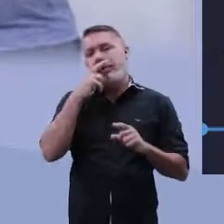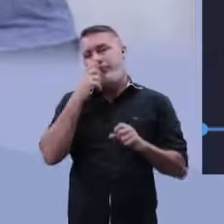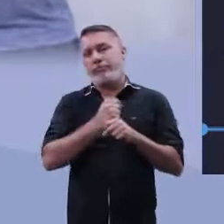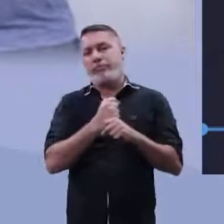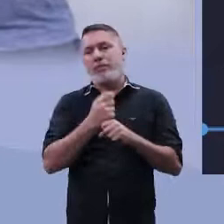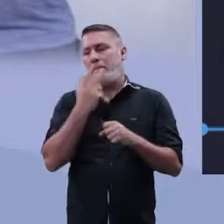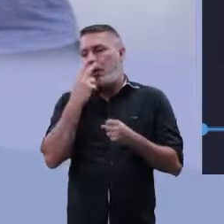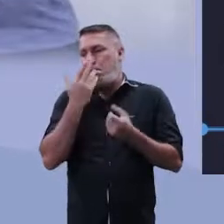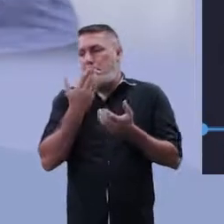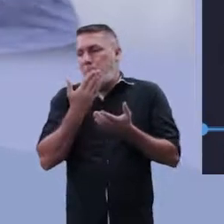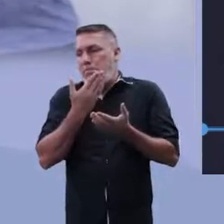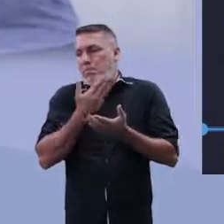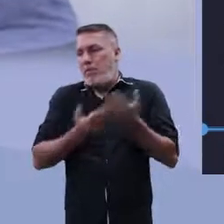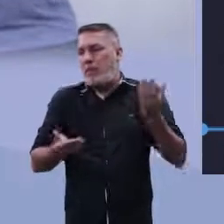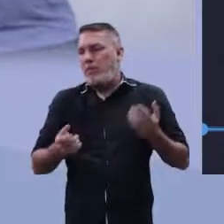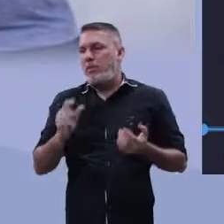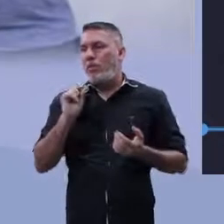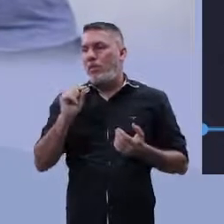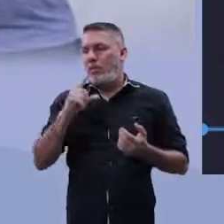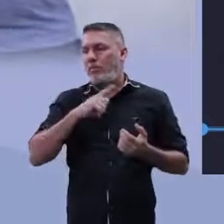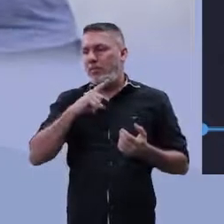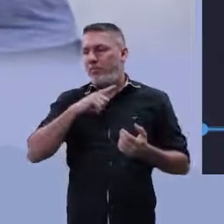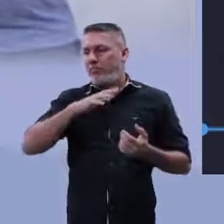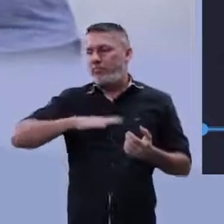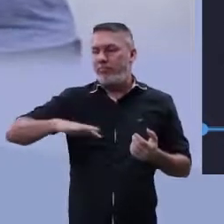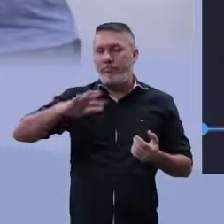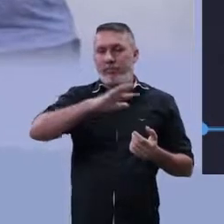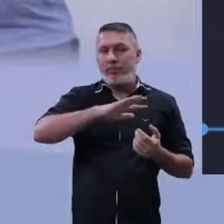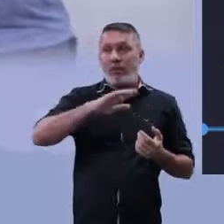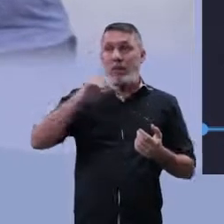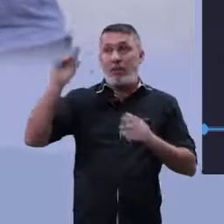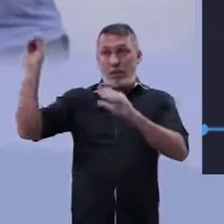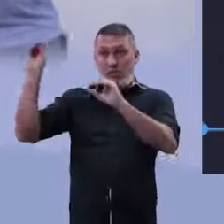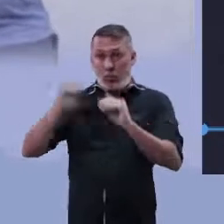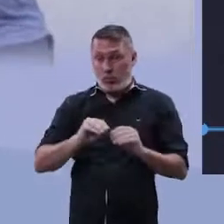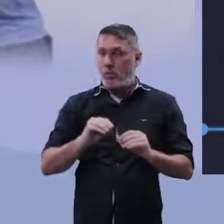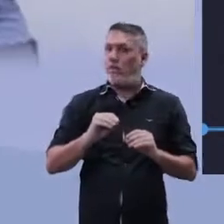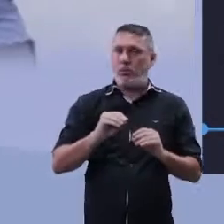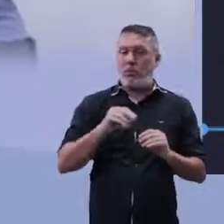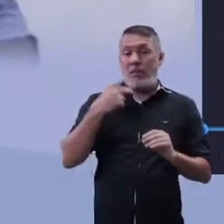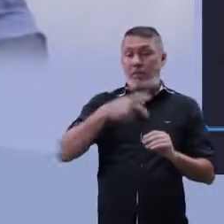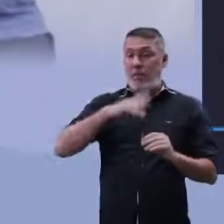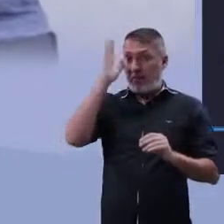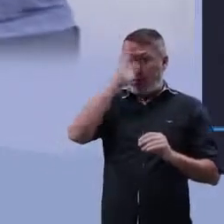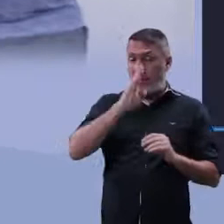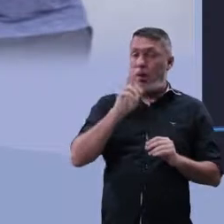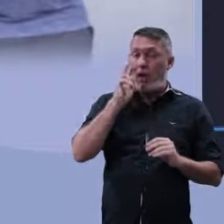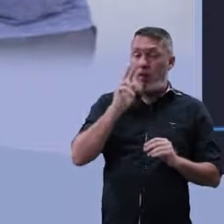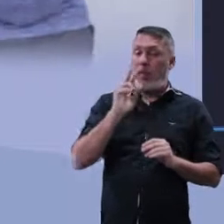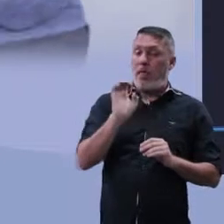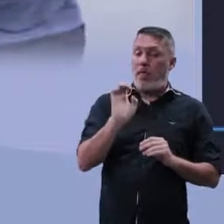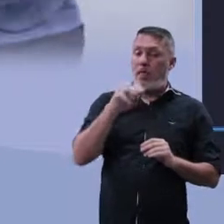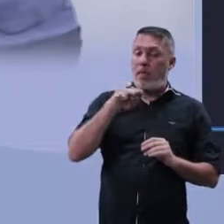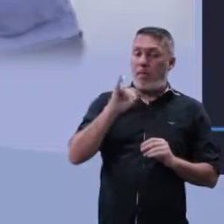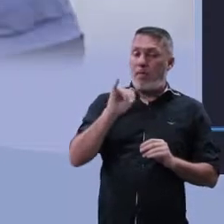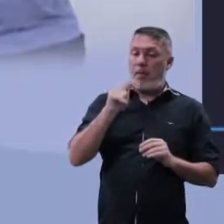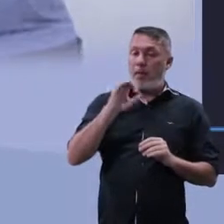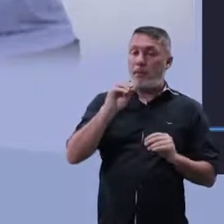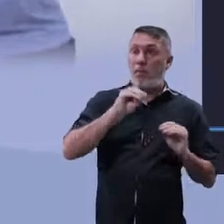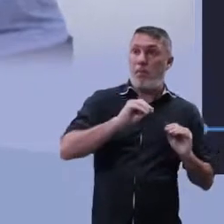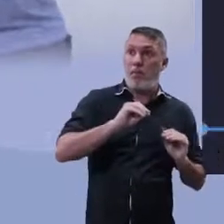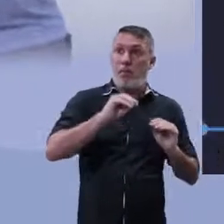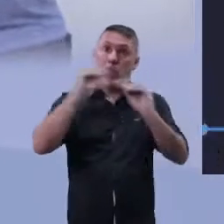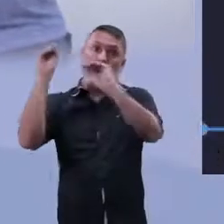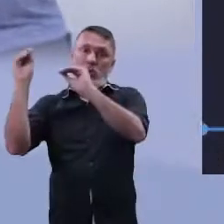inúmeros brasileiros deixaram o país em busca de melhores condições de vida. Ai, professor, mas ele ali está falando que as pessoas deixaram o país.